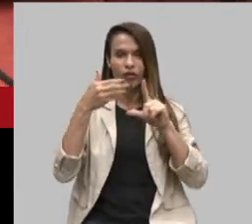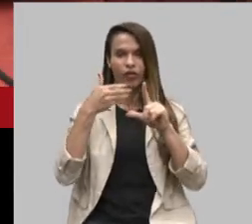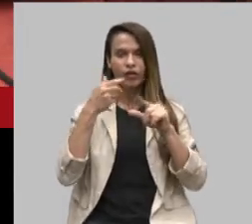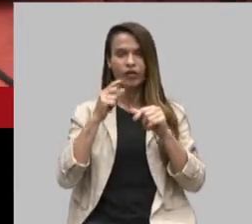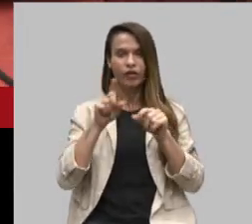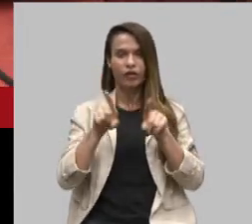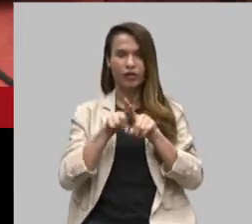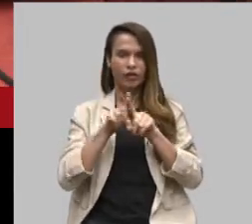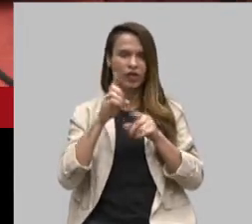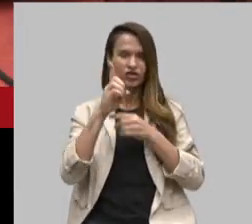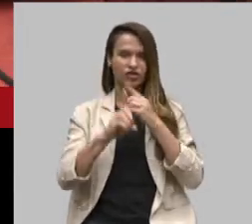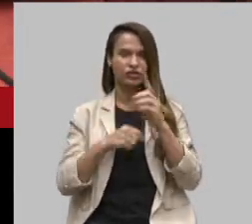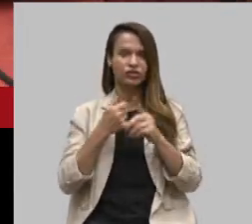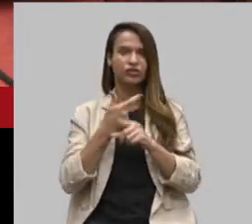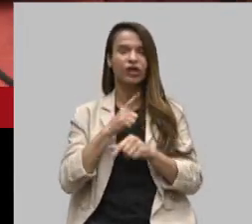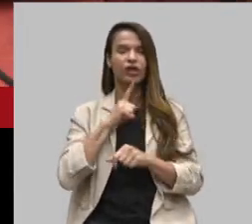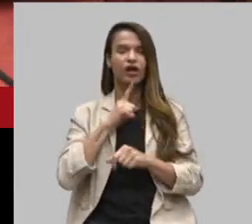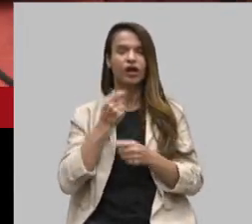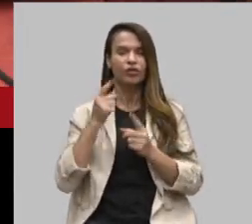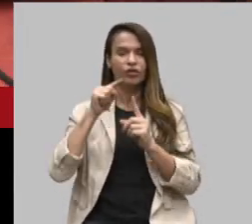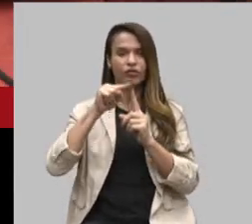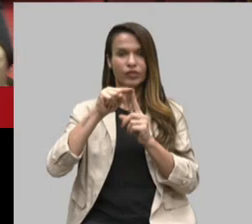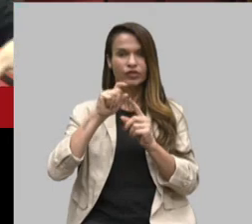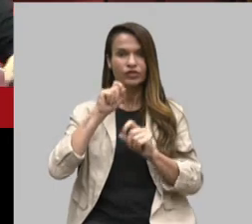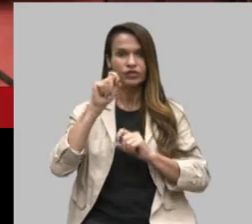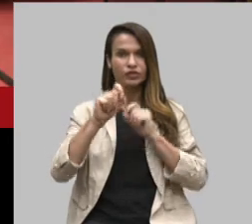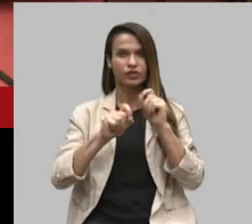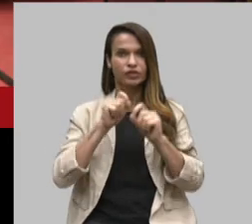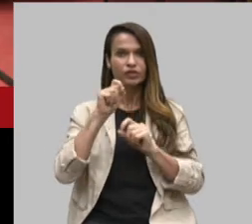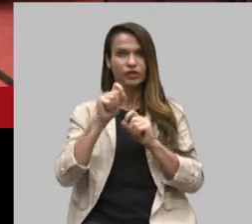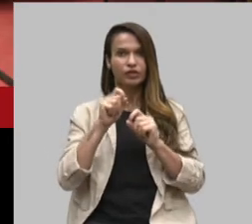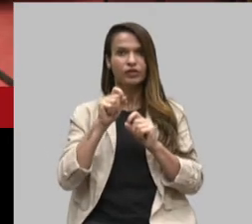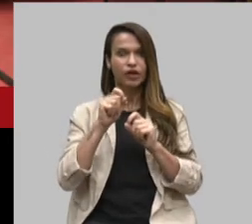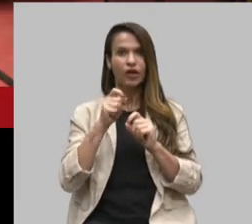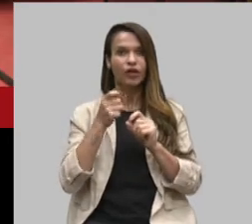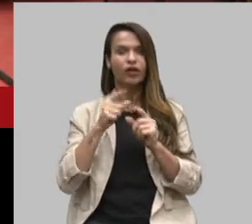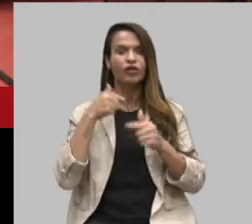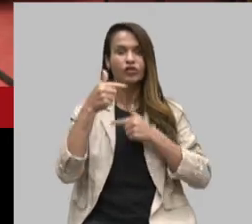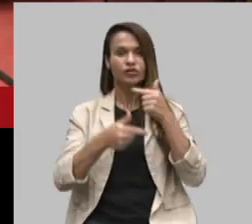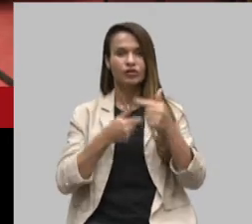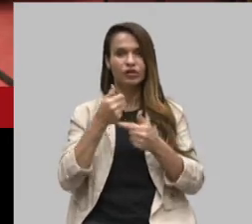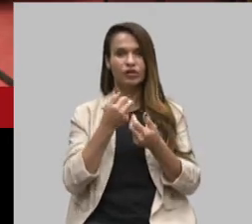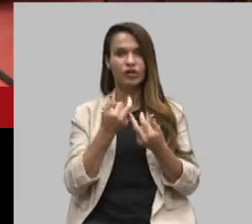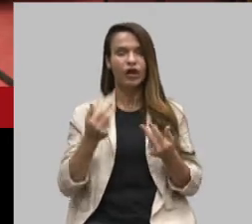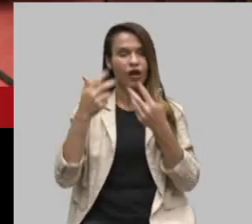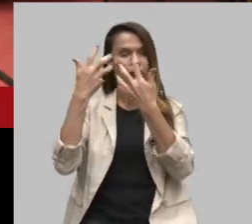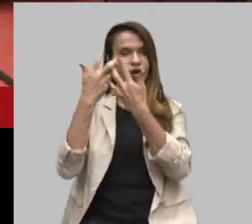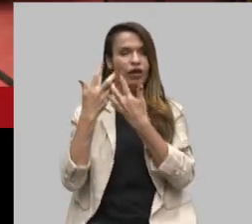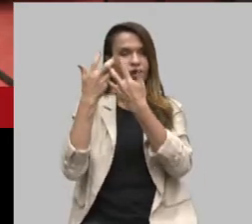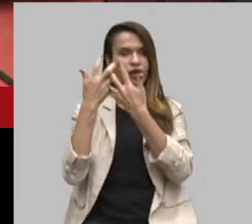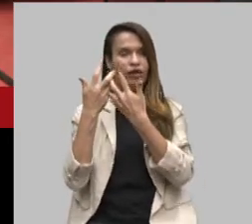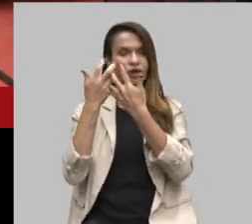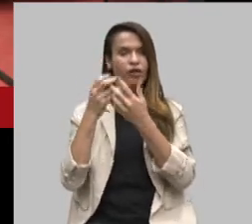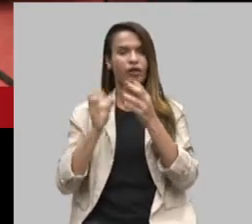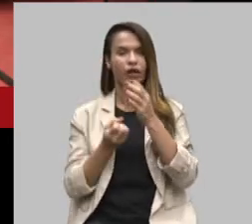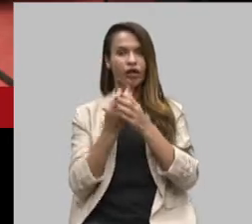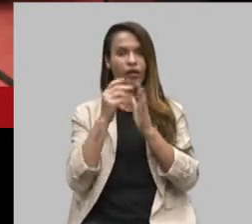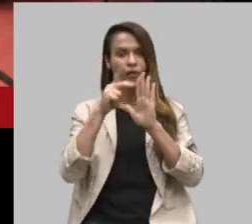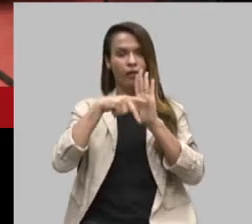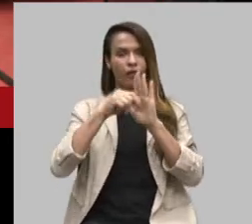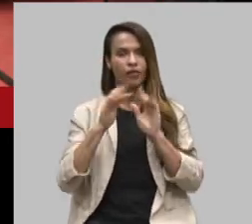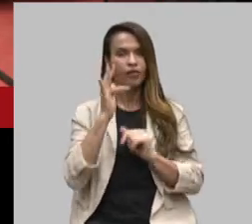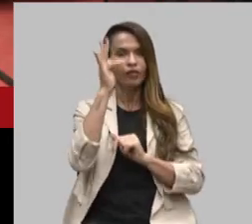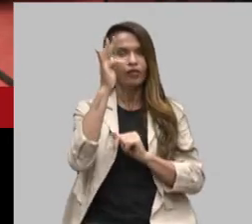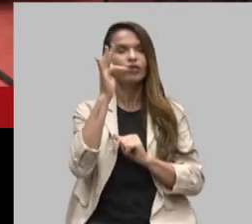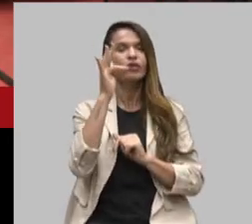outros tem a função que falaram aqui tem a função de trabalhar com questões de reflexão elaboração de planos futuros e projetos